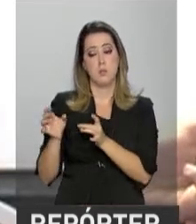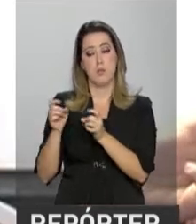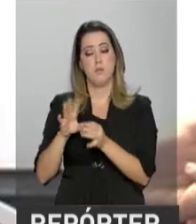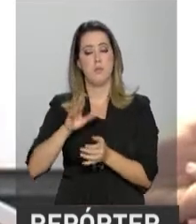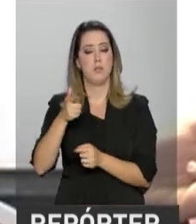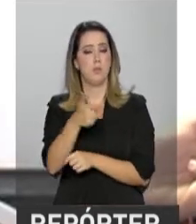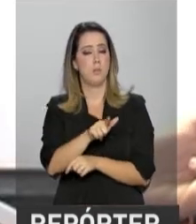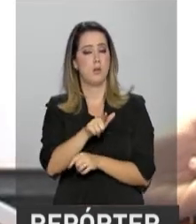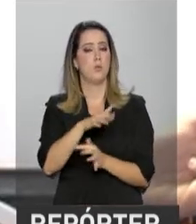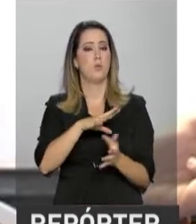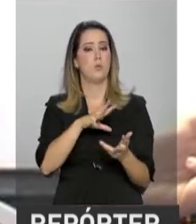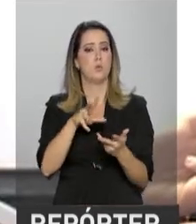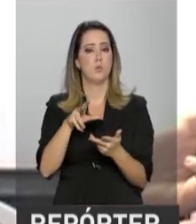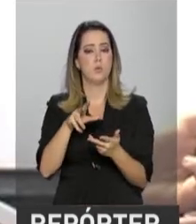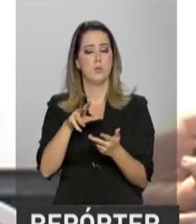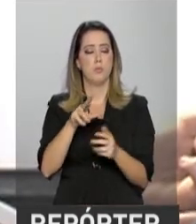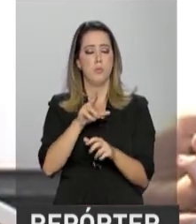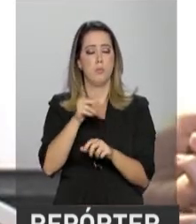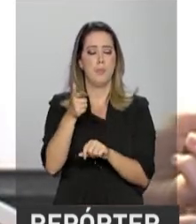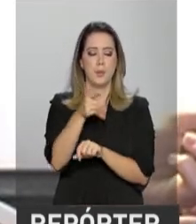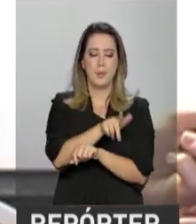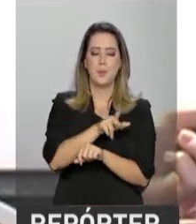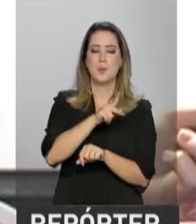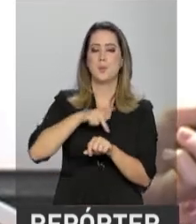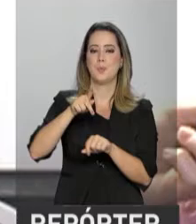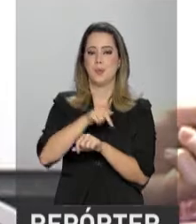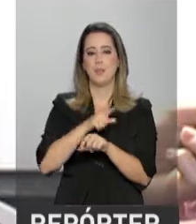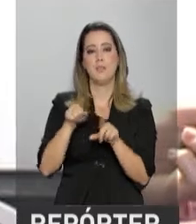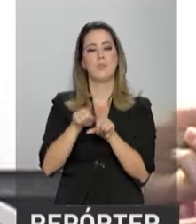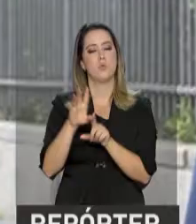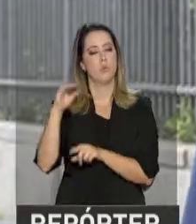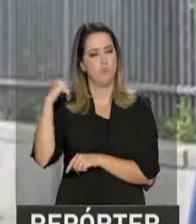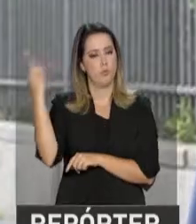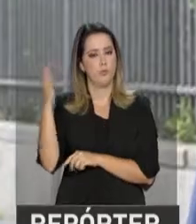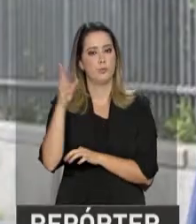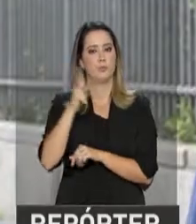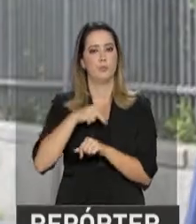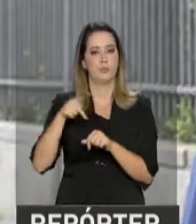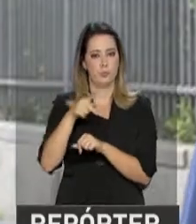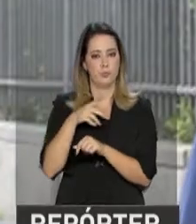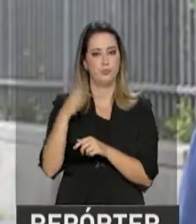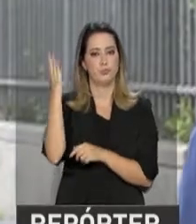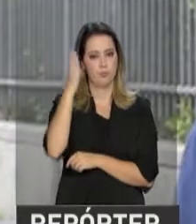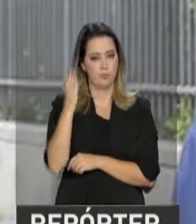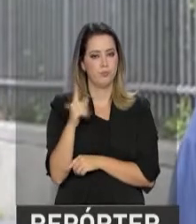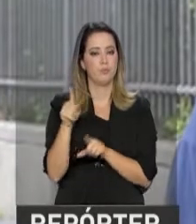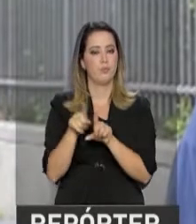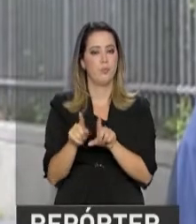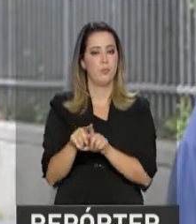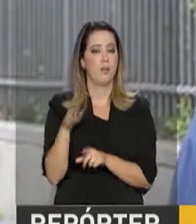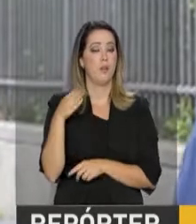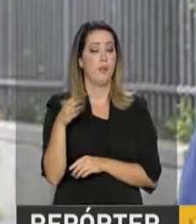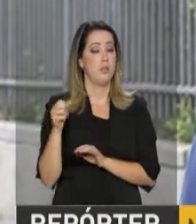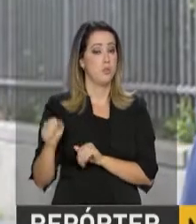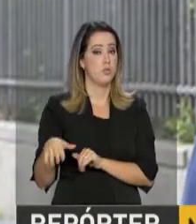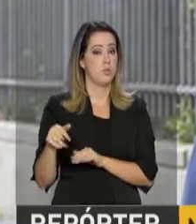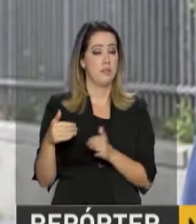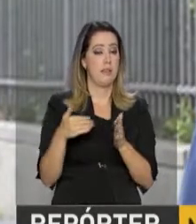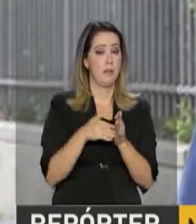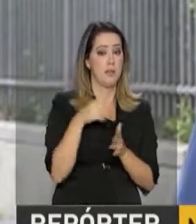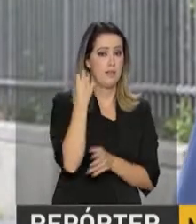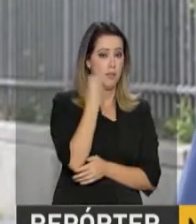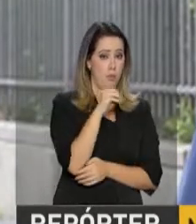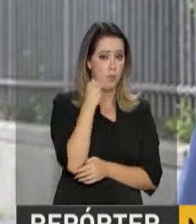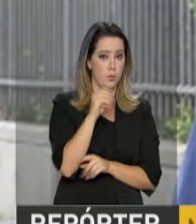essa maior intensidade para esse para essa atividade industrial de setembro para outubro deste ano ou seja na comparação